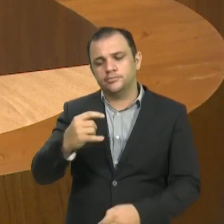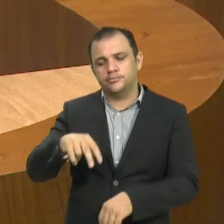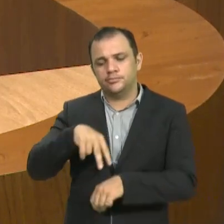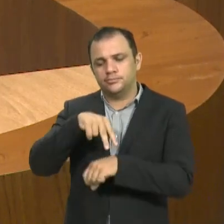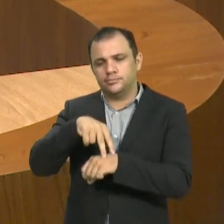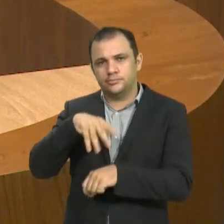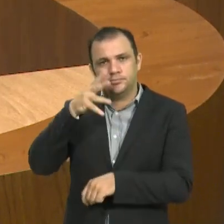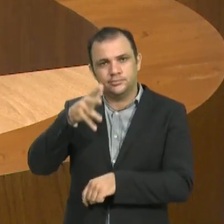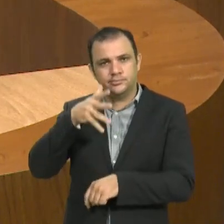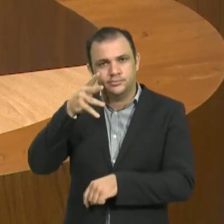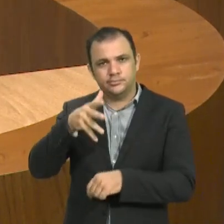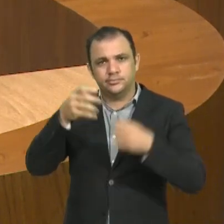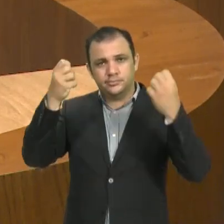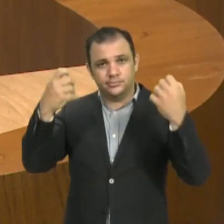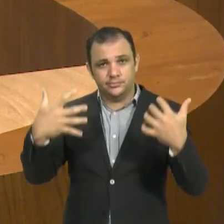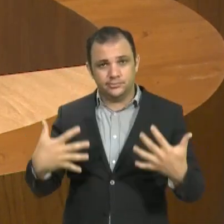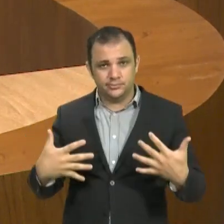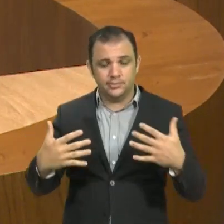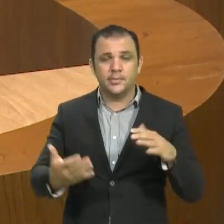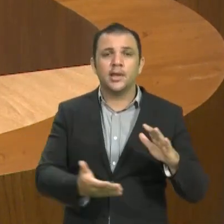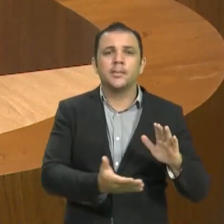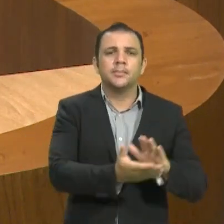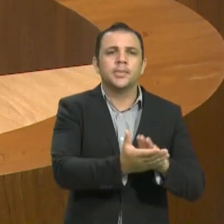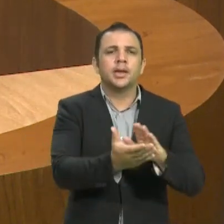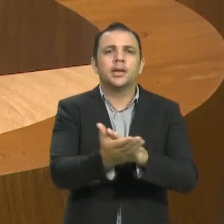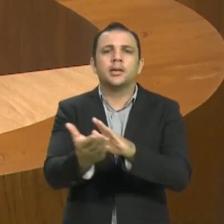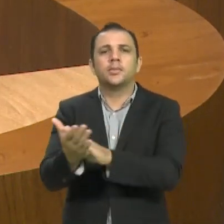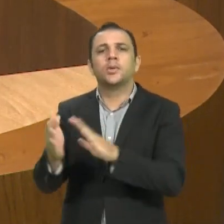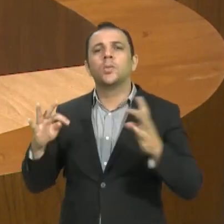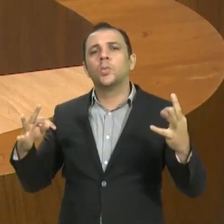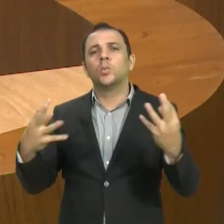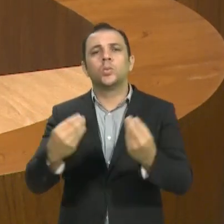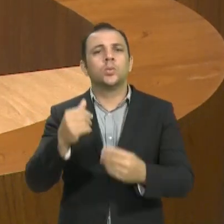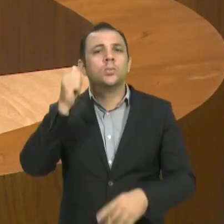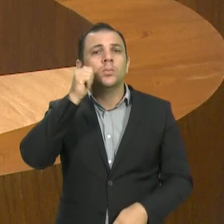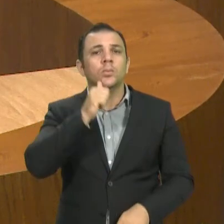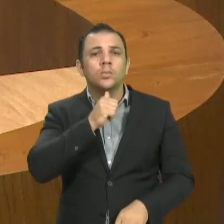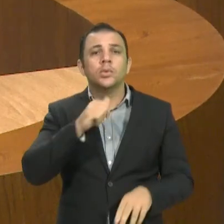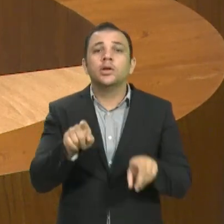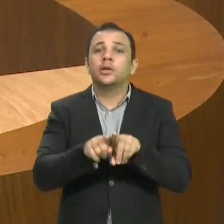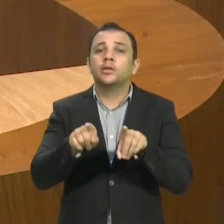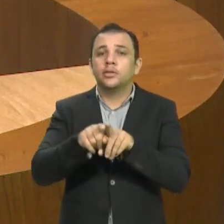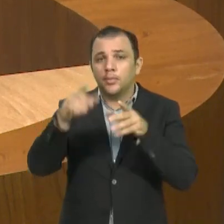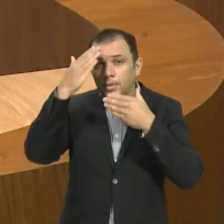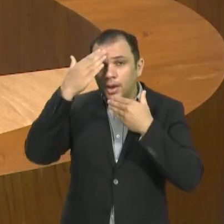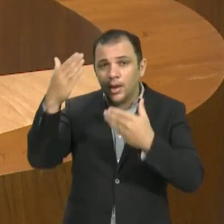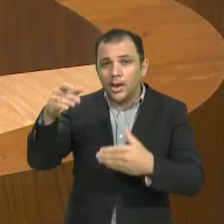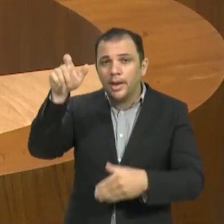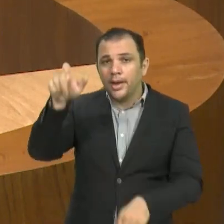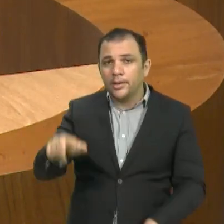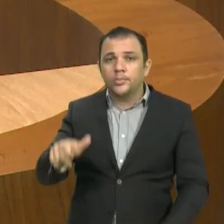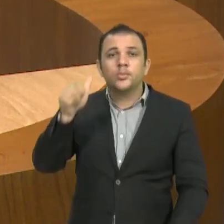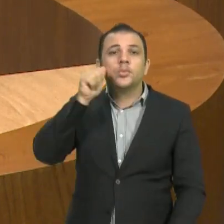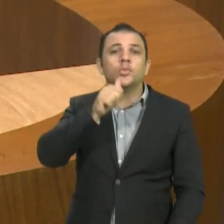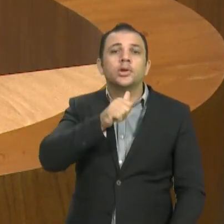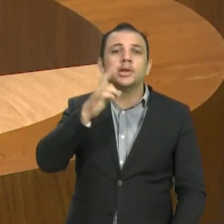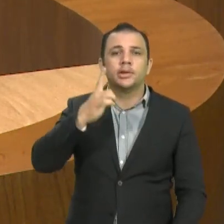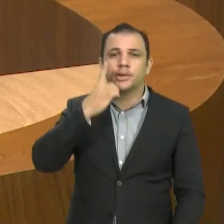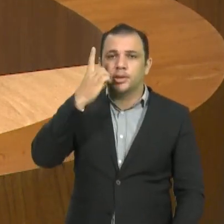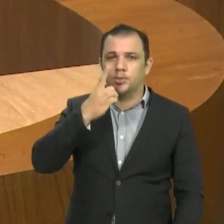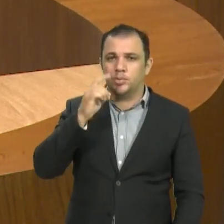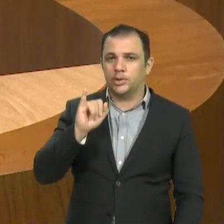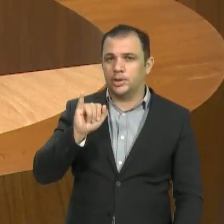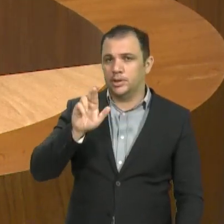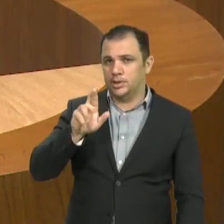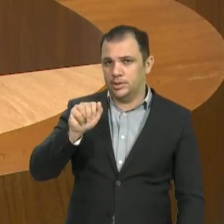parabenizar todas as mulheres e agradecer a deputada Iracema pela campanha, pela, digamos, a importância